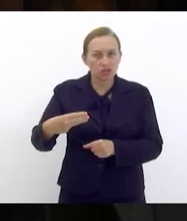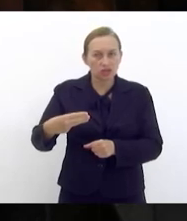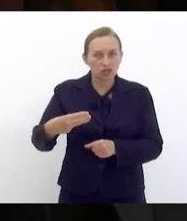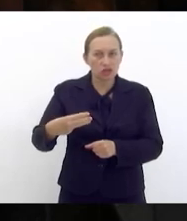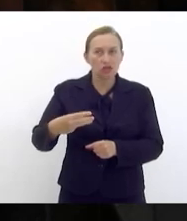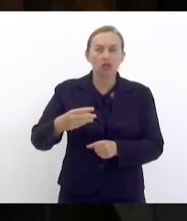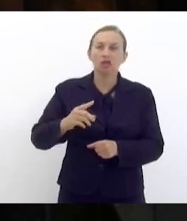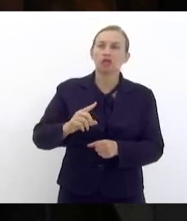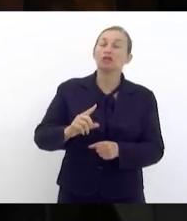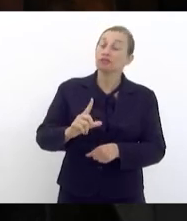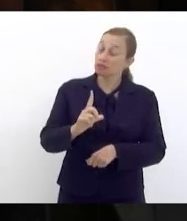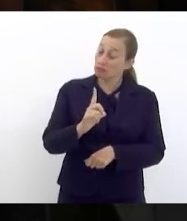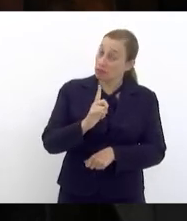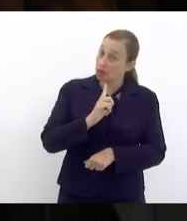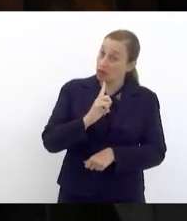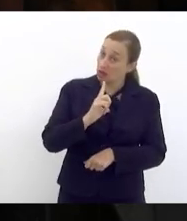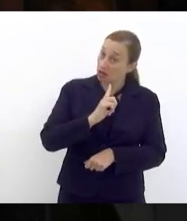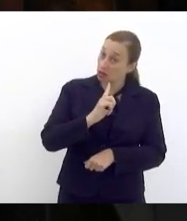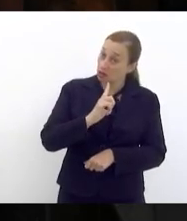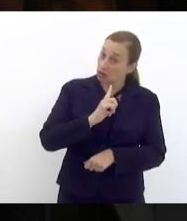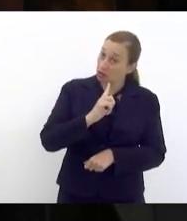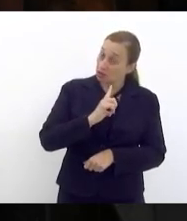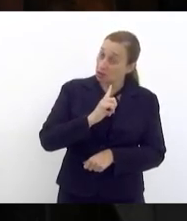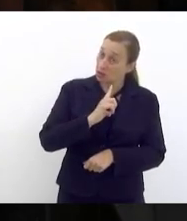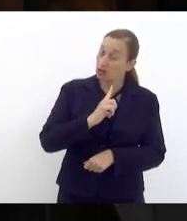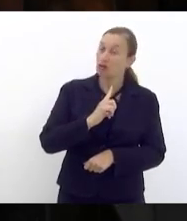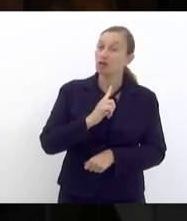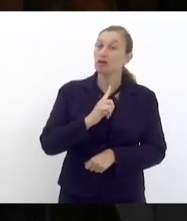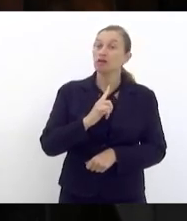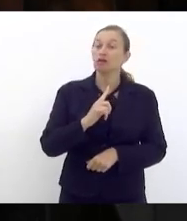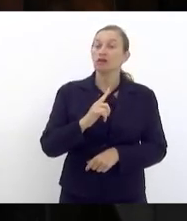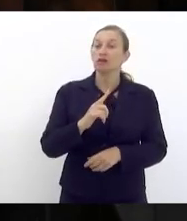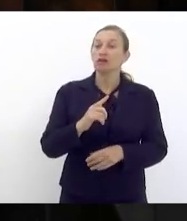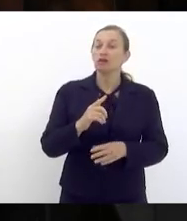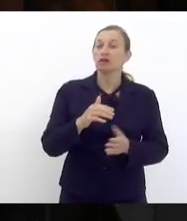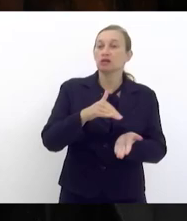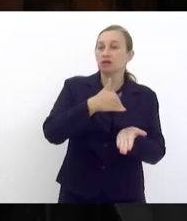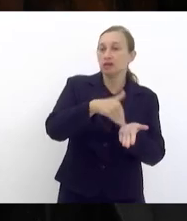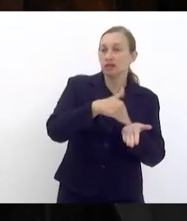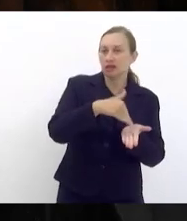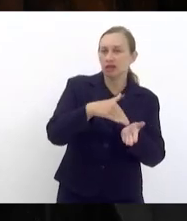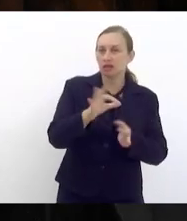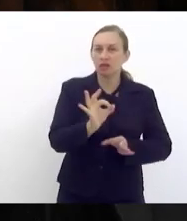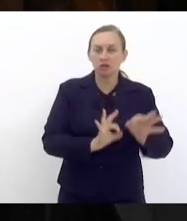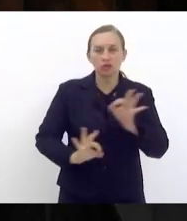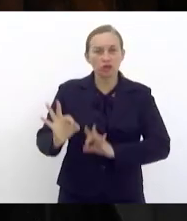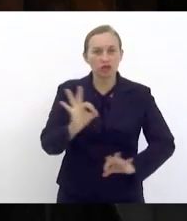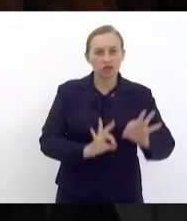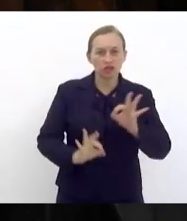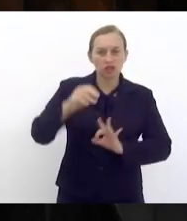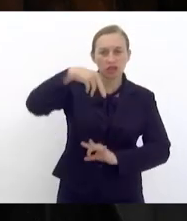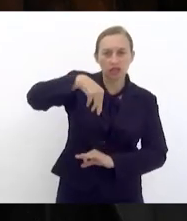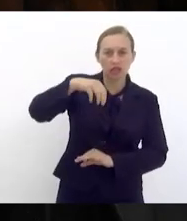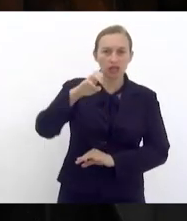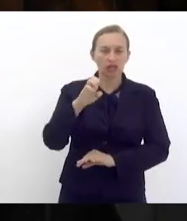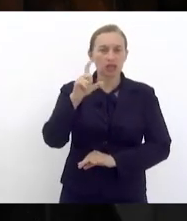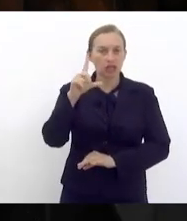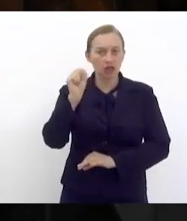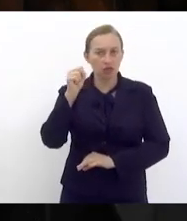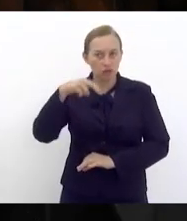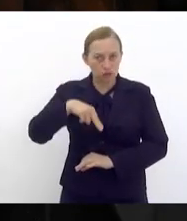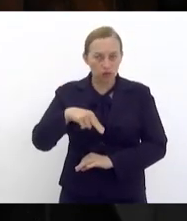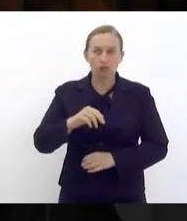a posteriori teve a exposição do secretário de Planejamento, Nelson Rocha,